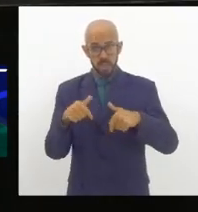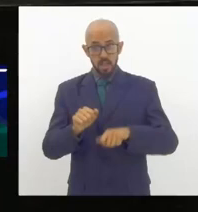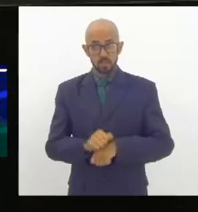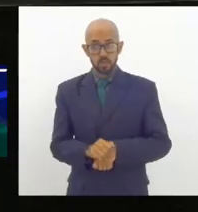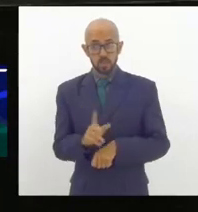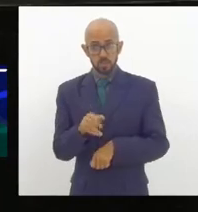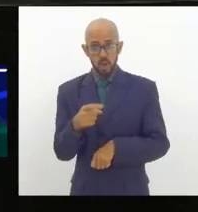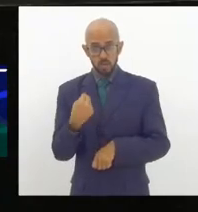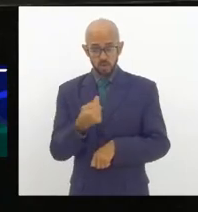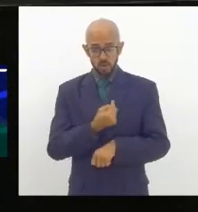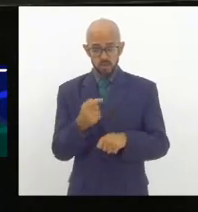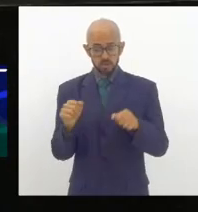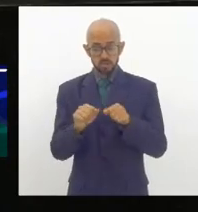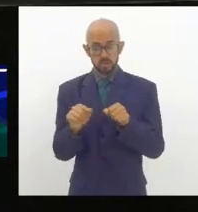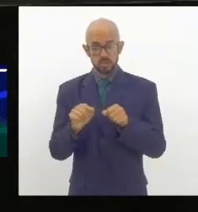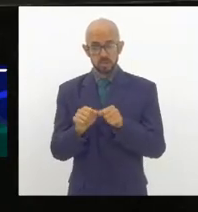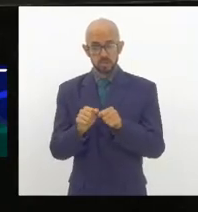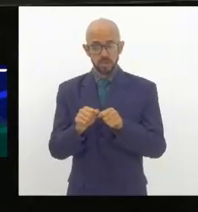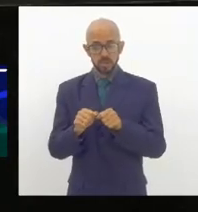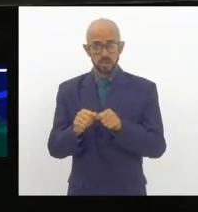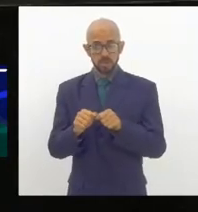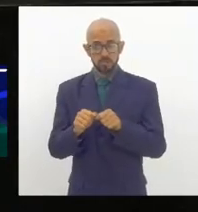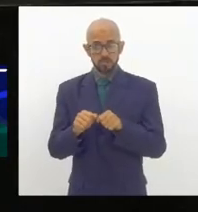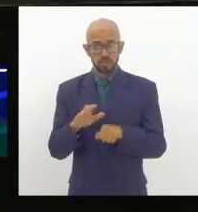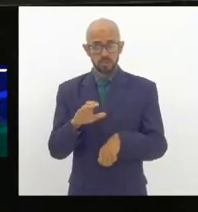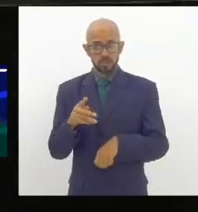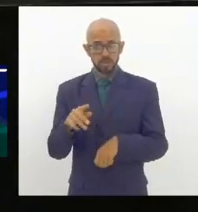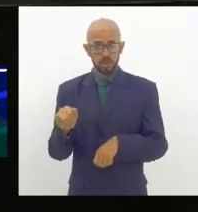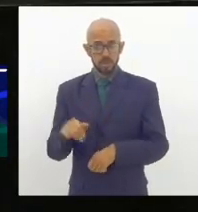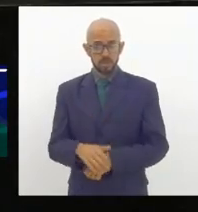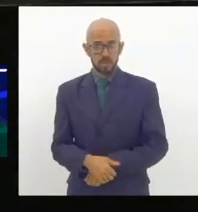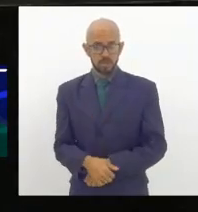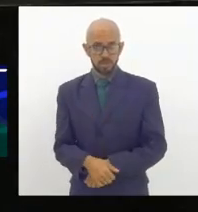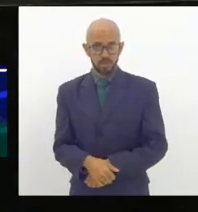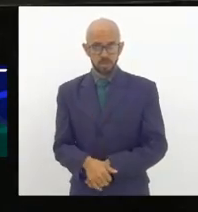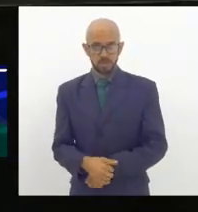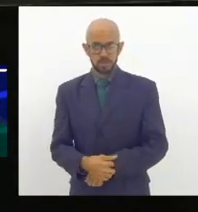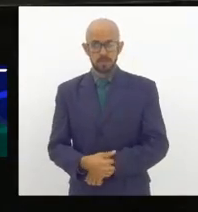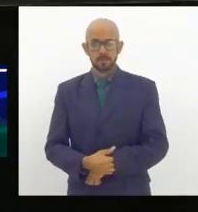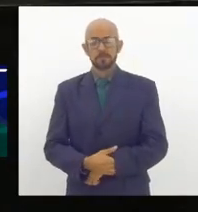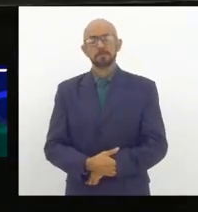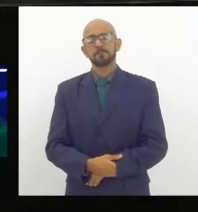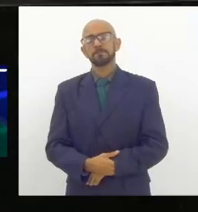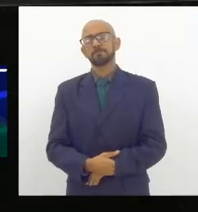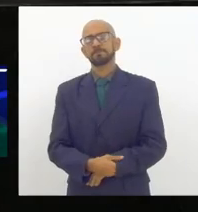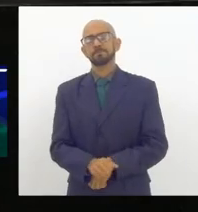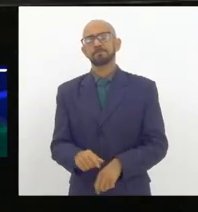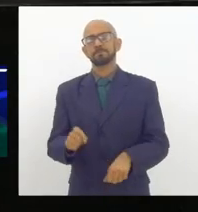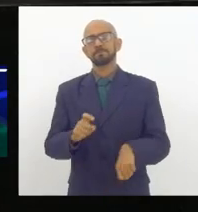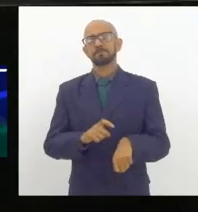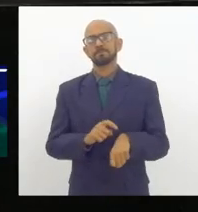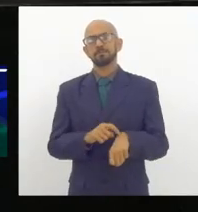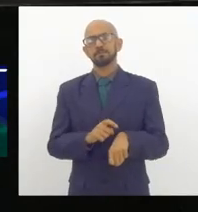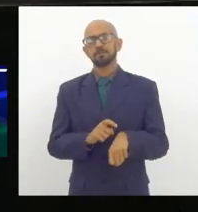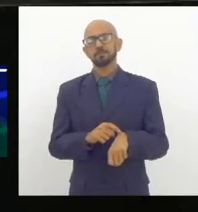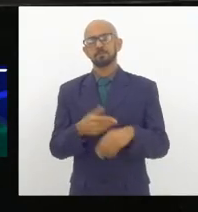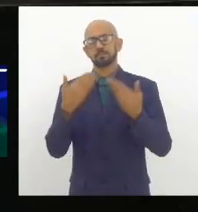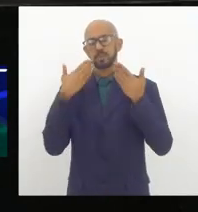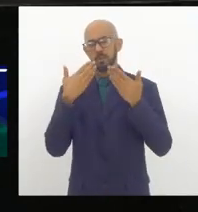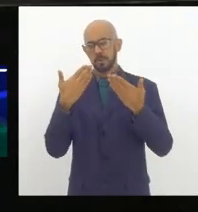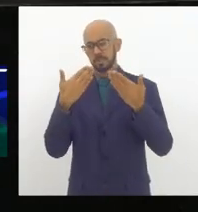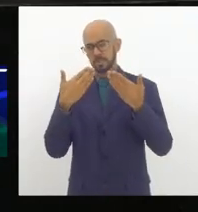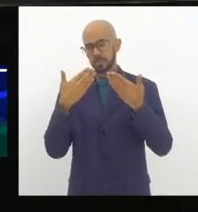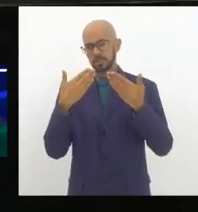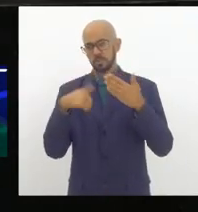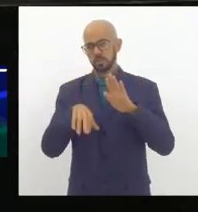como nós enfrentamos durante o período todinho da nossa comissão parlamentar de inquérito E durante o apresentação